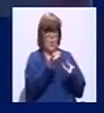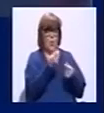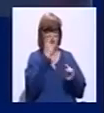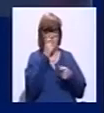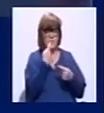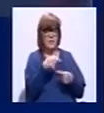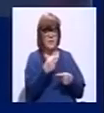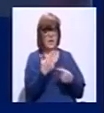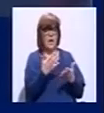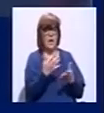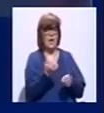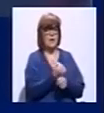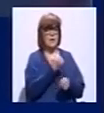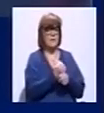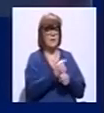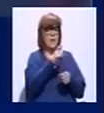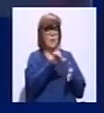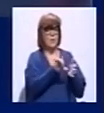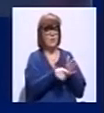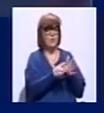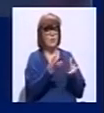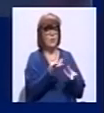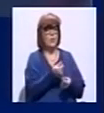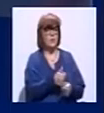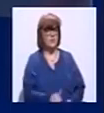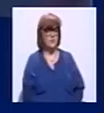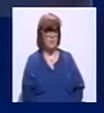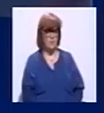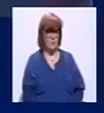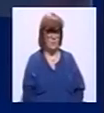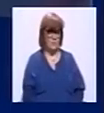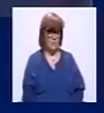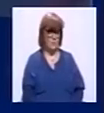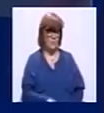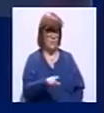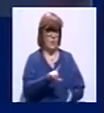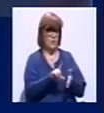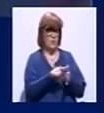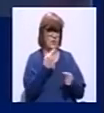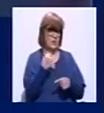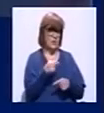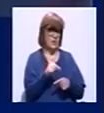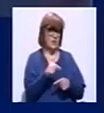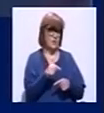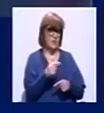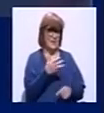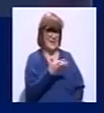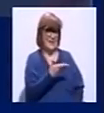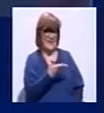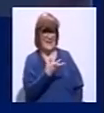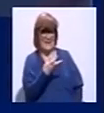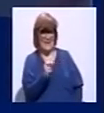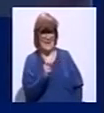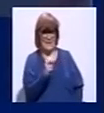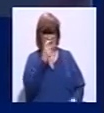que temos esta altura a trabalhar nesse nesse projeto nesse projeto nós temos 13 elementos